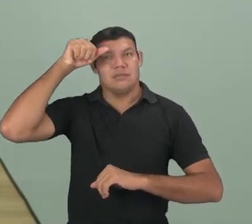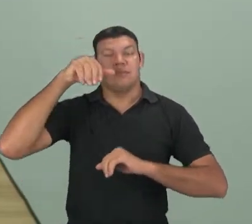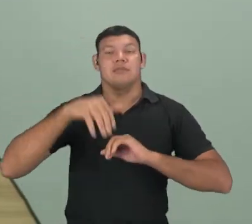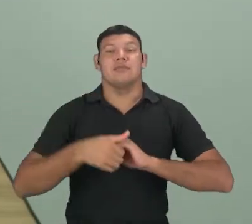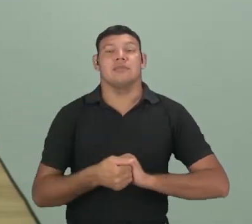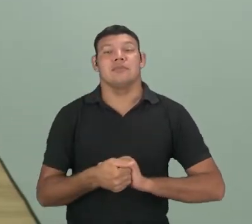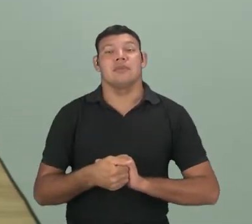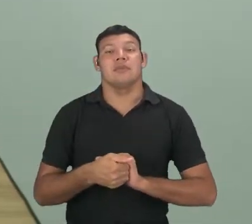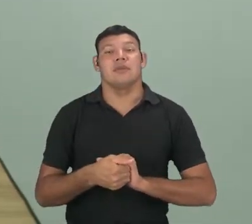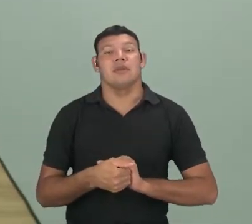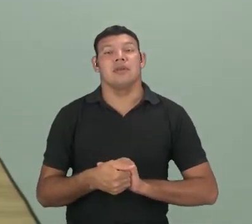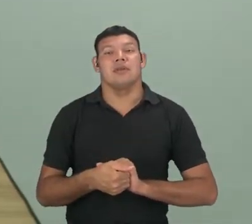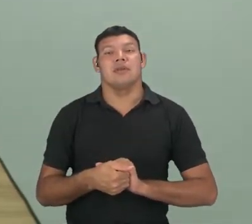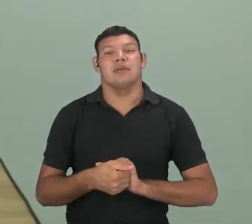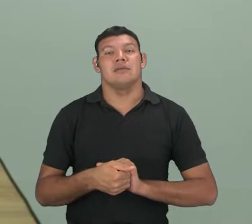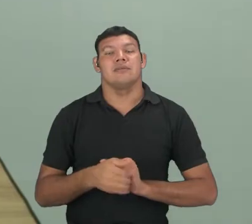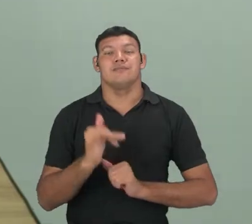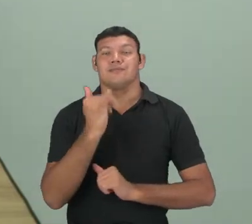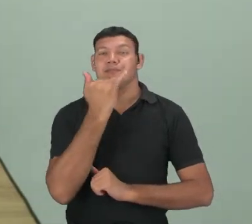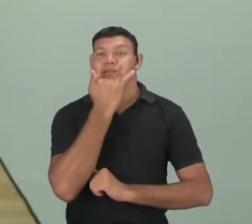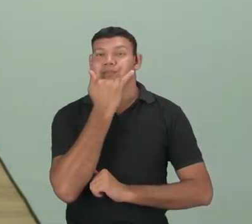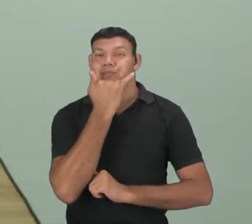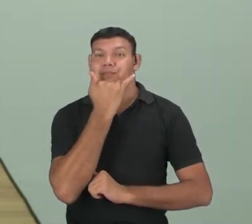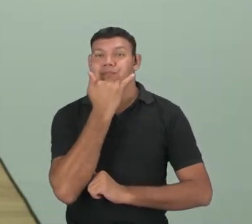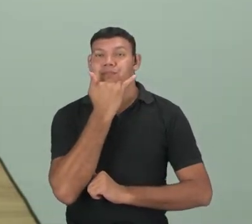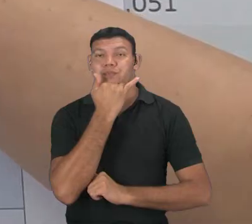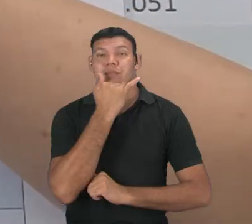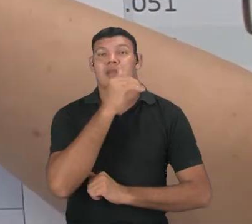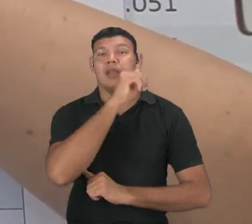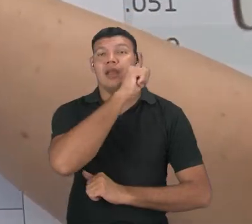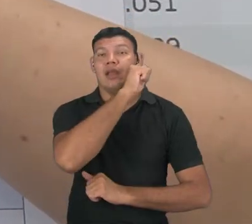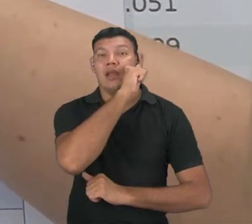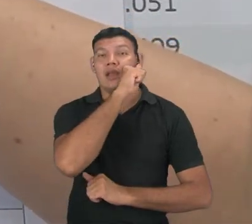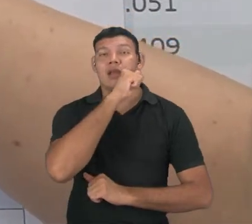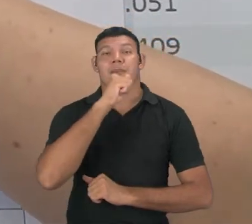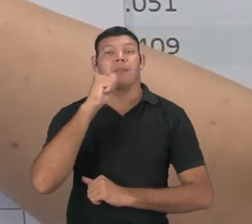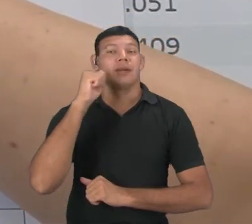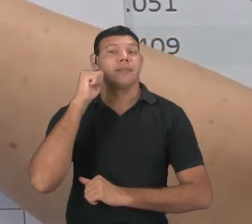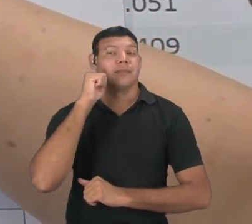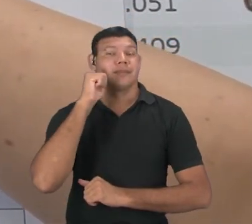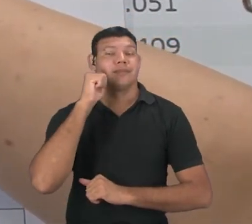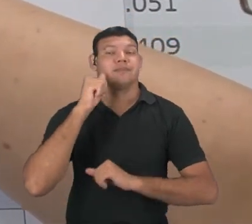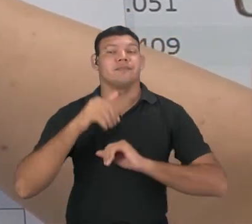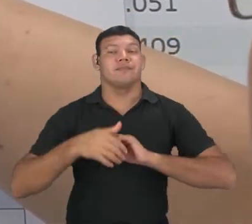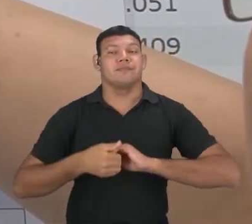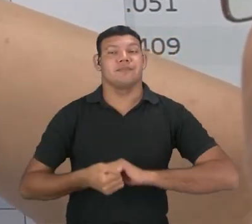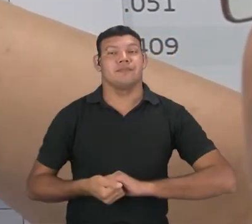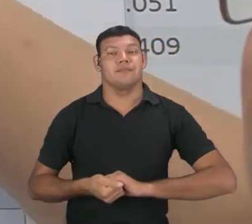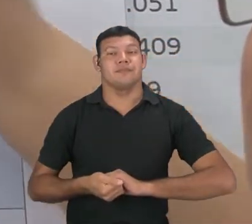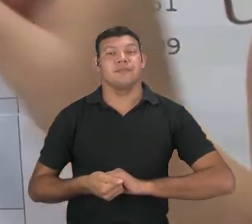Amapá, Olha só, nós temos aqui o Amapá.